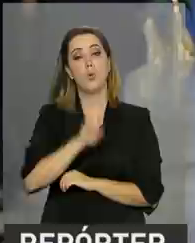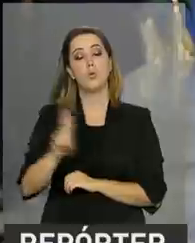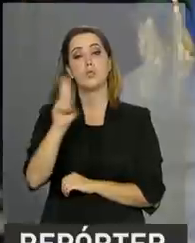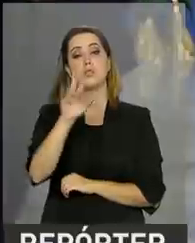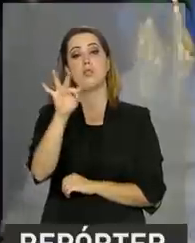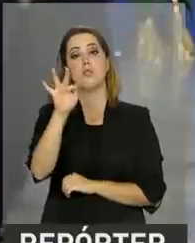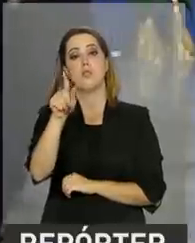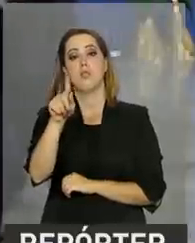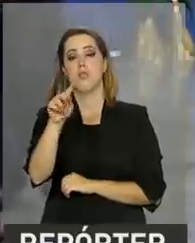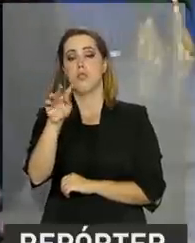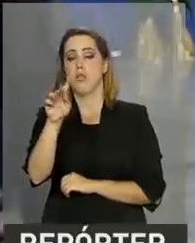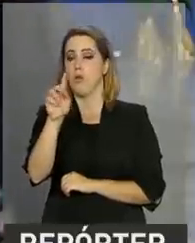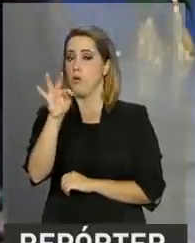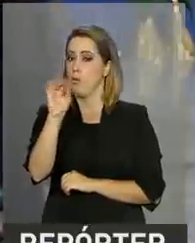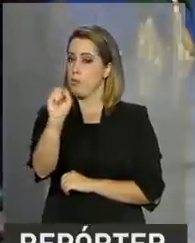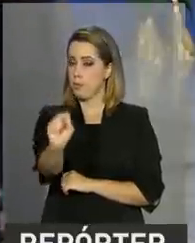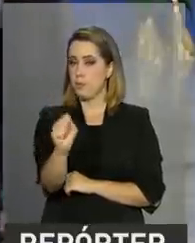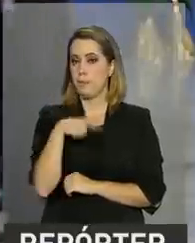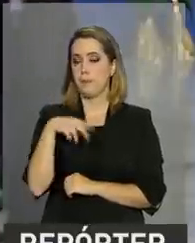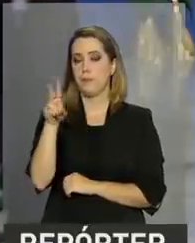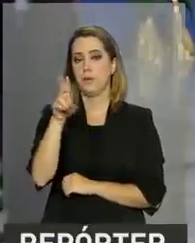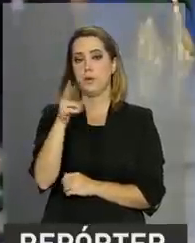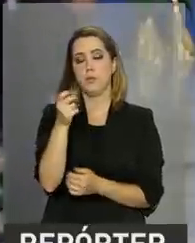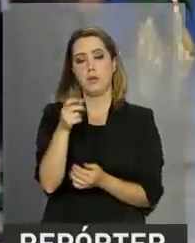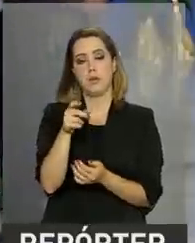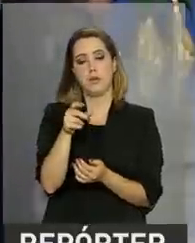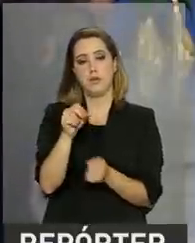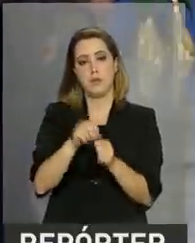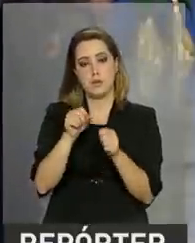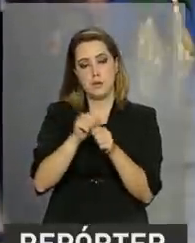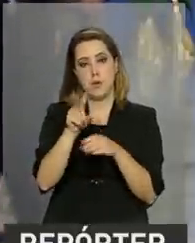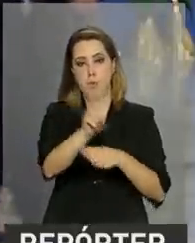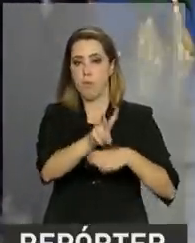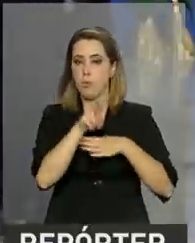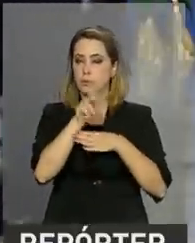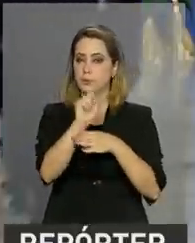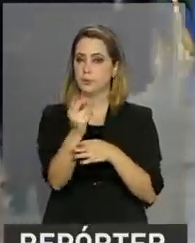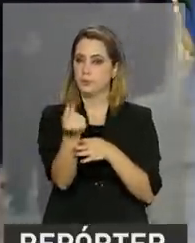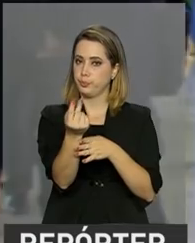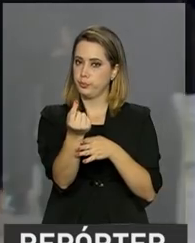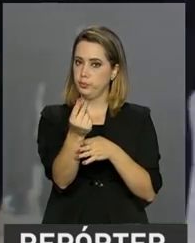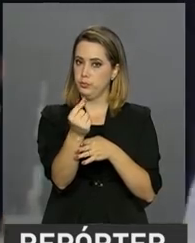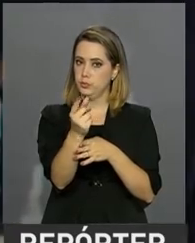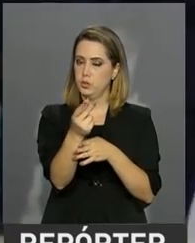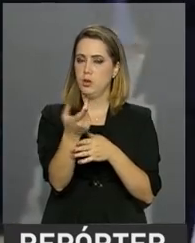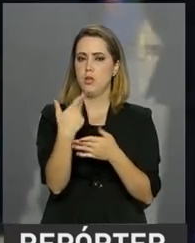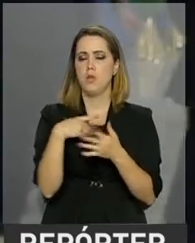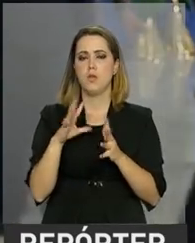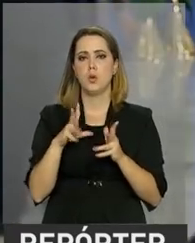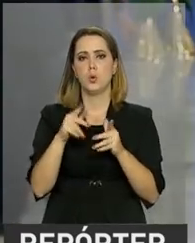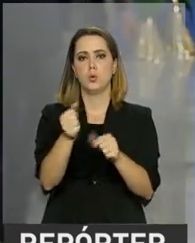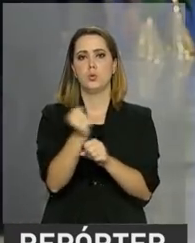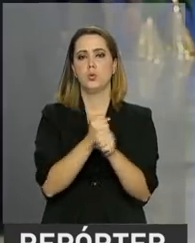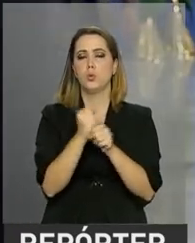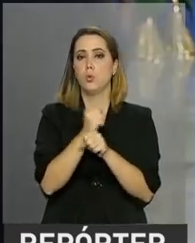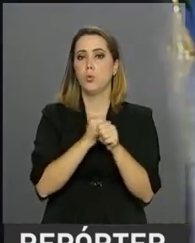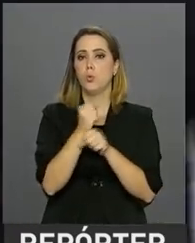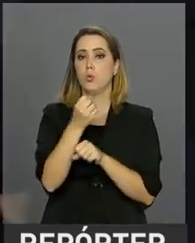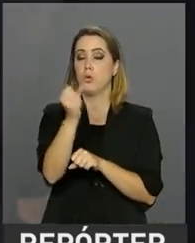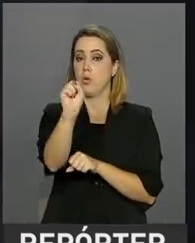de Garantia do Tempo de Serviço para fazer um empréstimo e o valor do financiamento é corrigido ao ano em